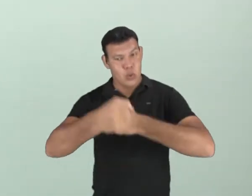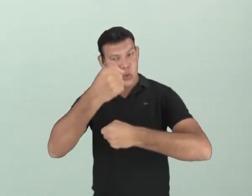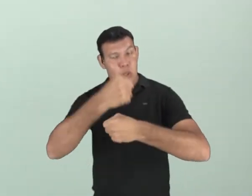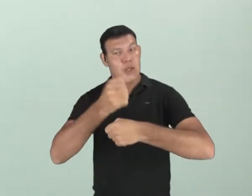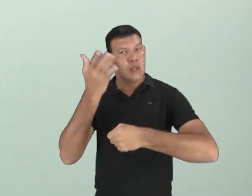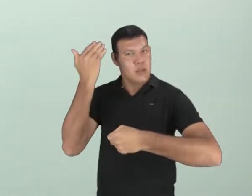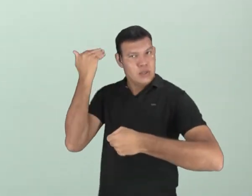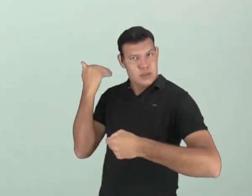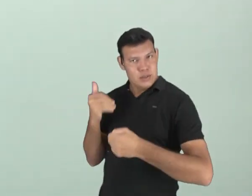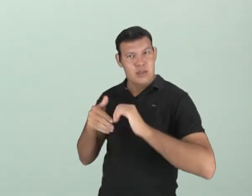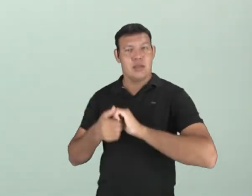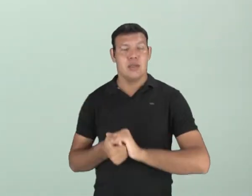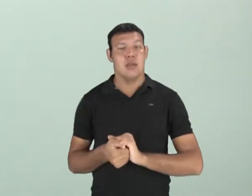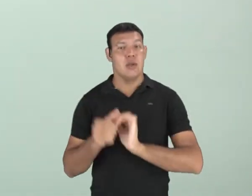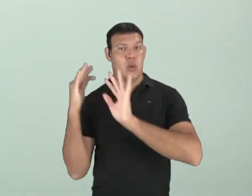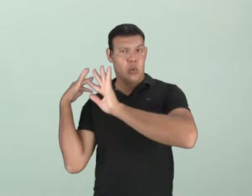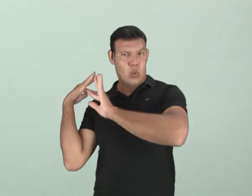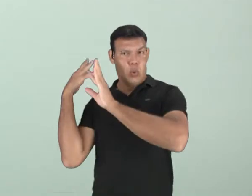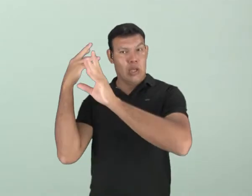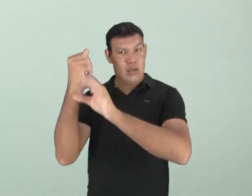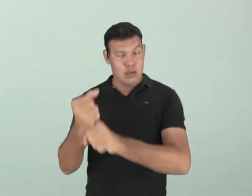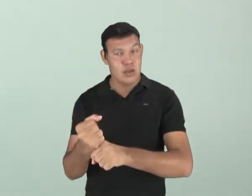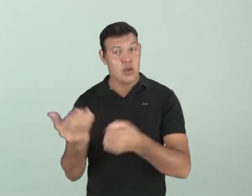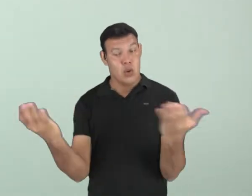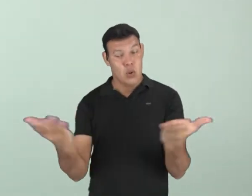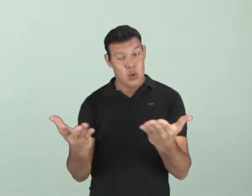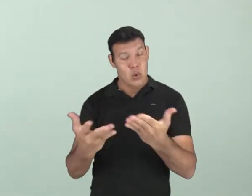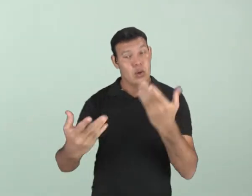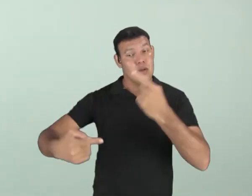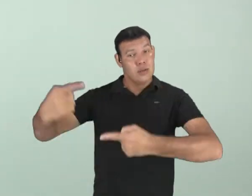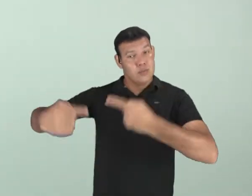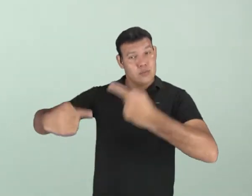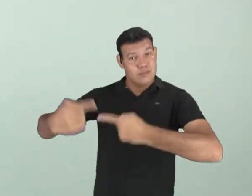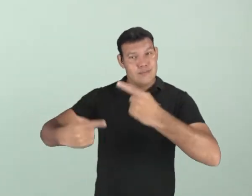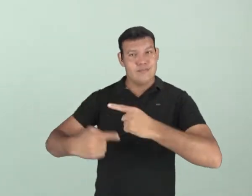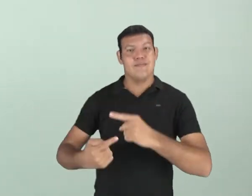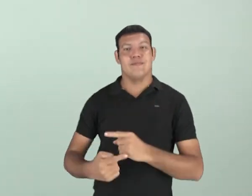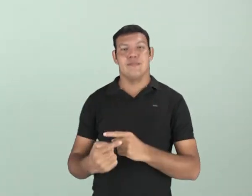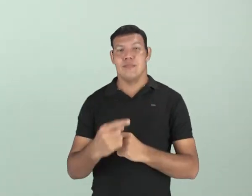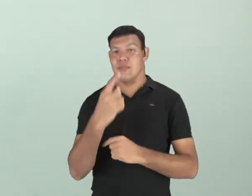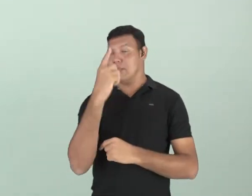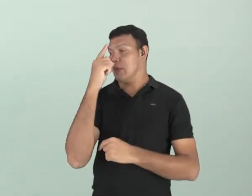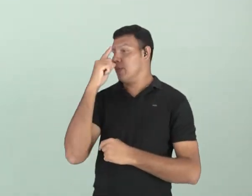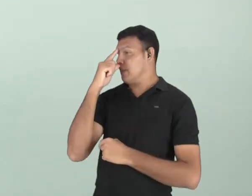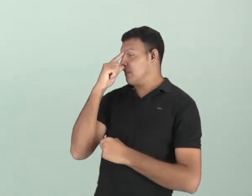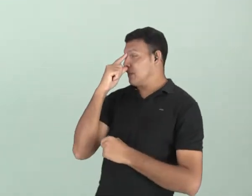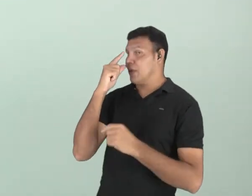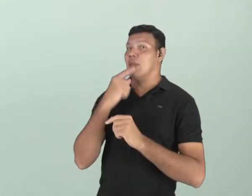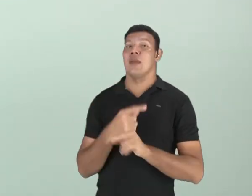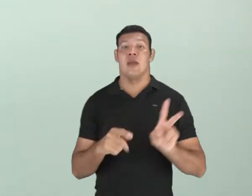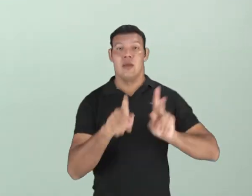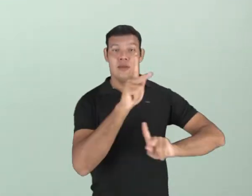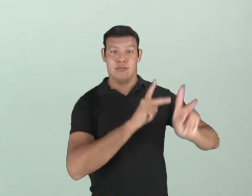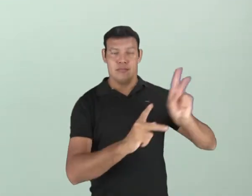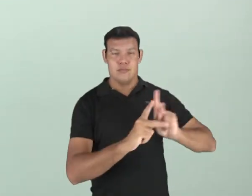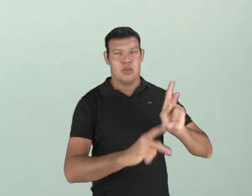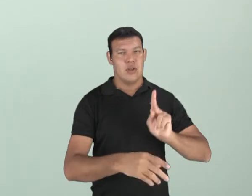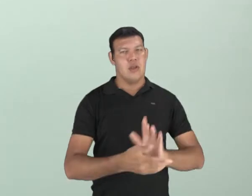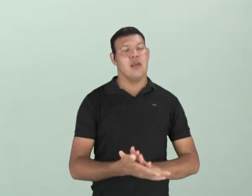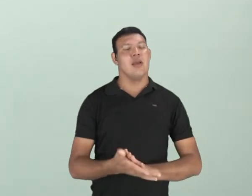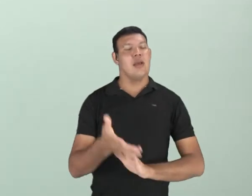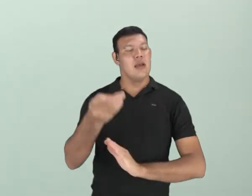essa retomada, nós hoje vamos discutir sobre a Grécia Antiga, tá, pessoal? Essa civilização antiga que foi